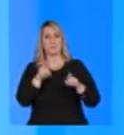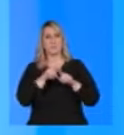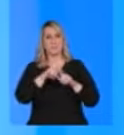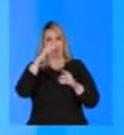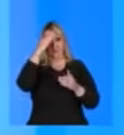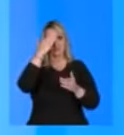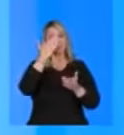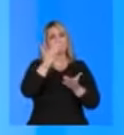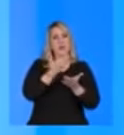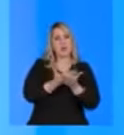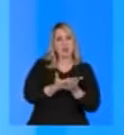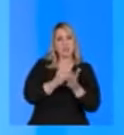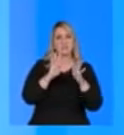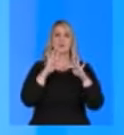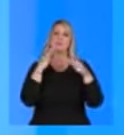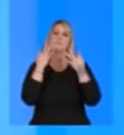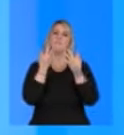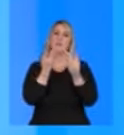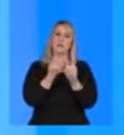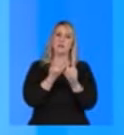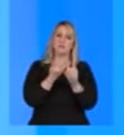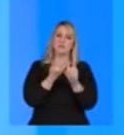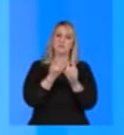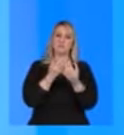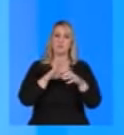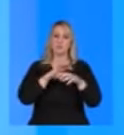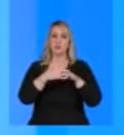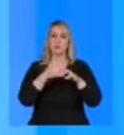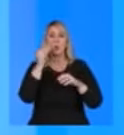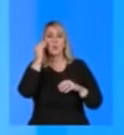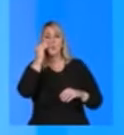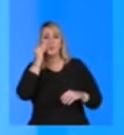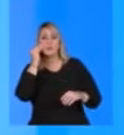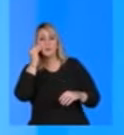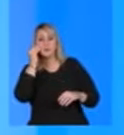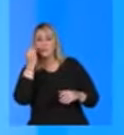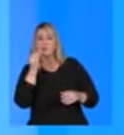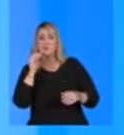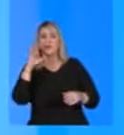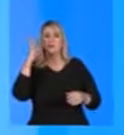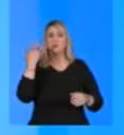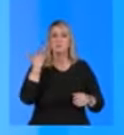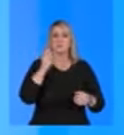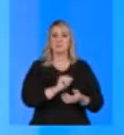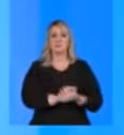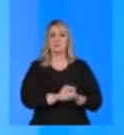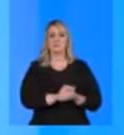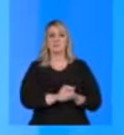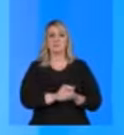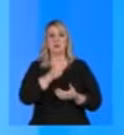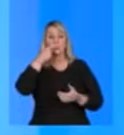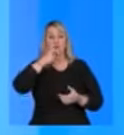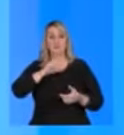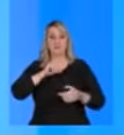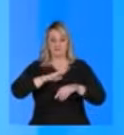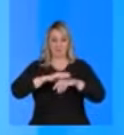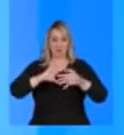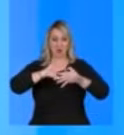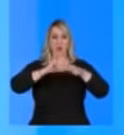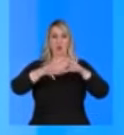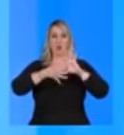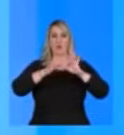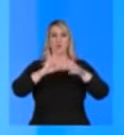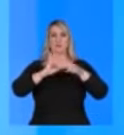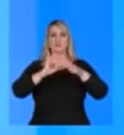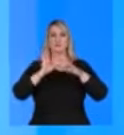esperanças as esperanças de famílias mais estruturadas com oportunidades quer dizer o que acontece é que para fazer as Olimpíadas bastava